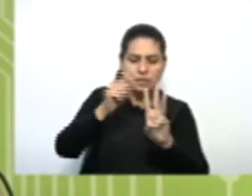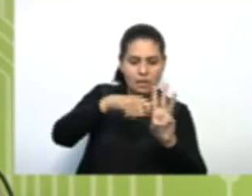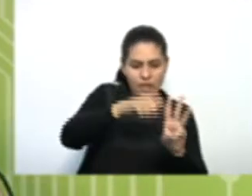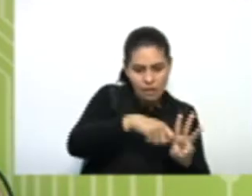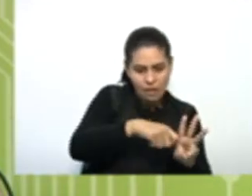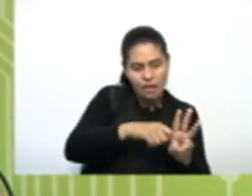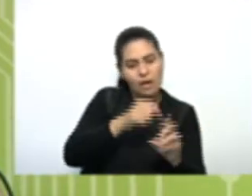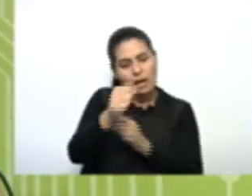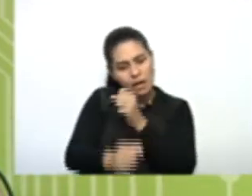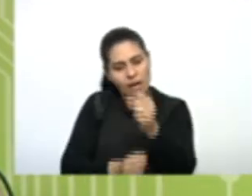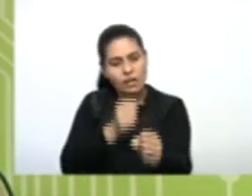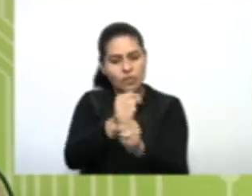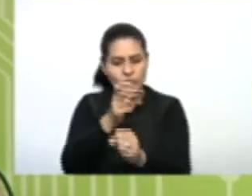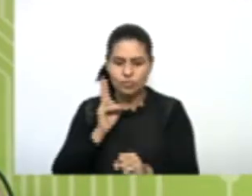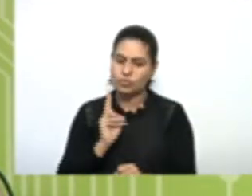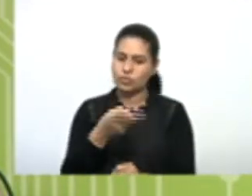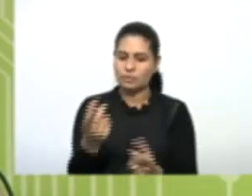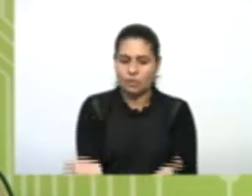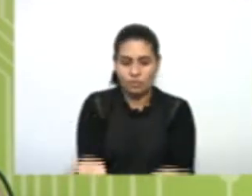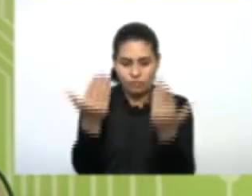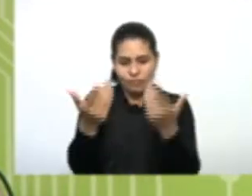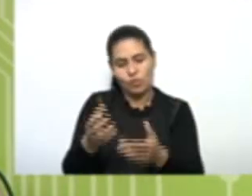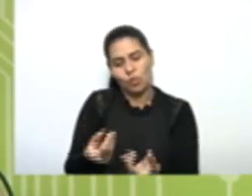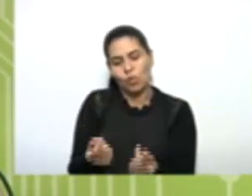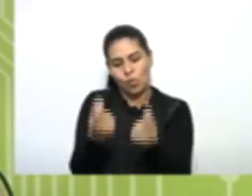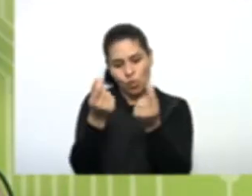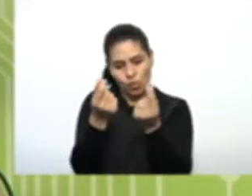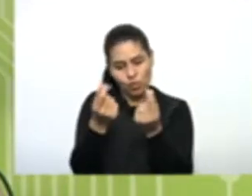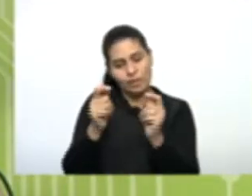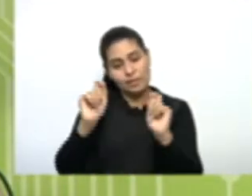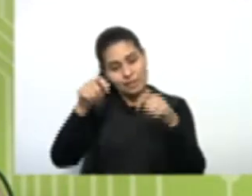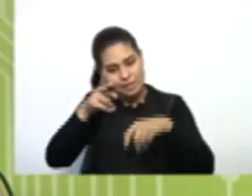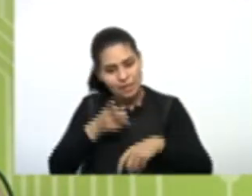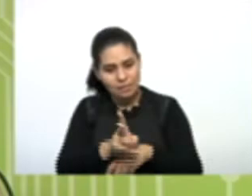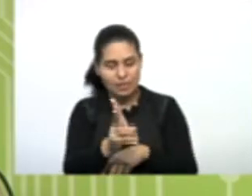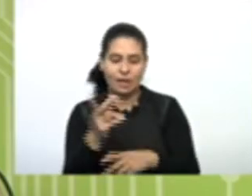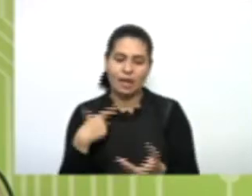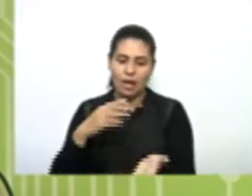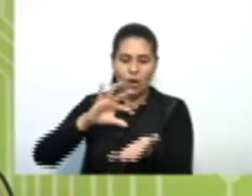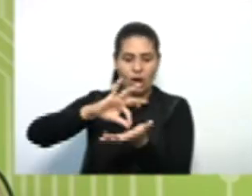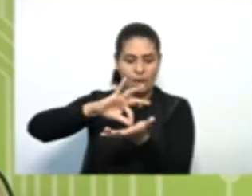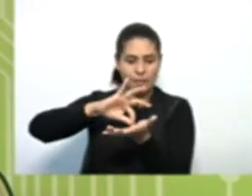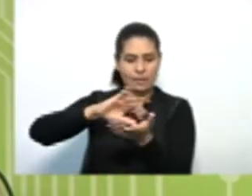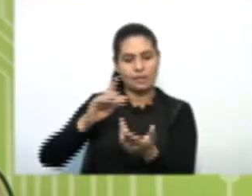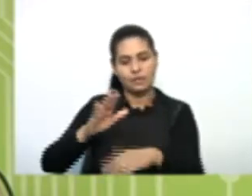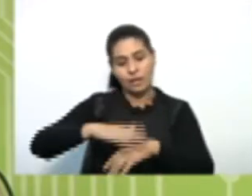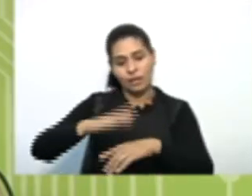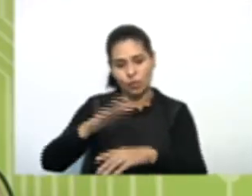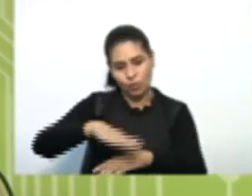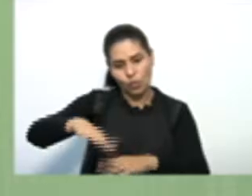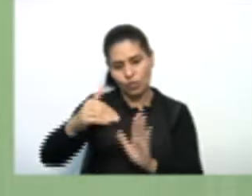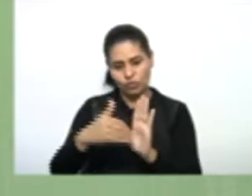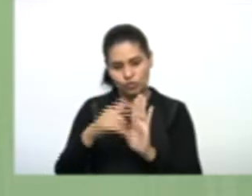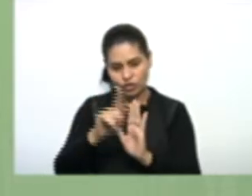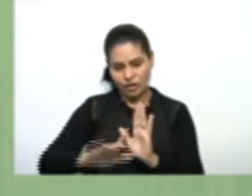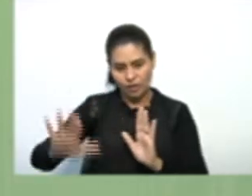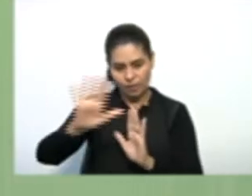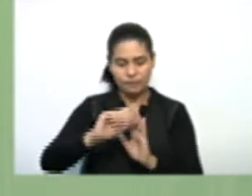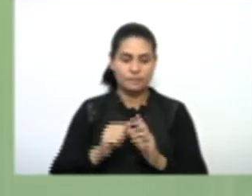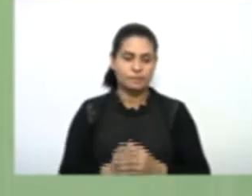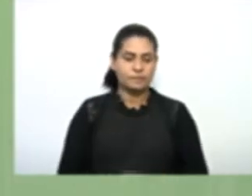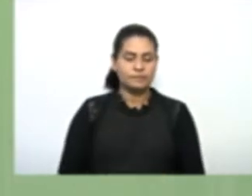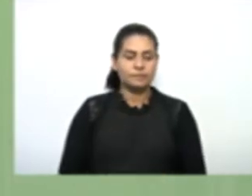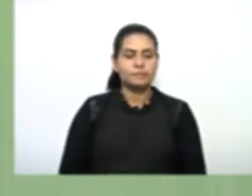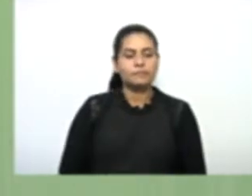trimestre, ano após ano, consequentemente. É assim que funciona o sistema capitalista como um todo. E a gente vai falar